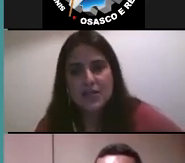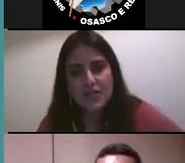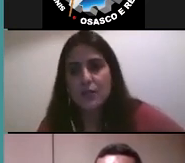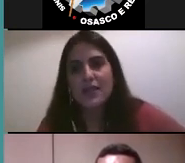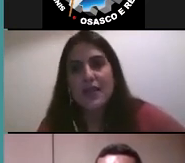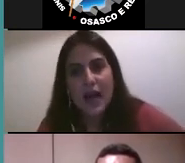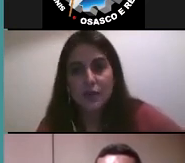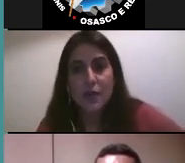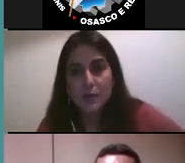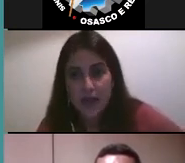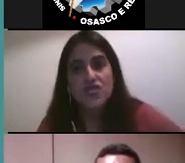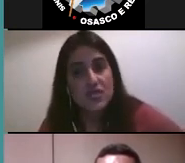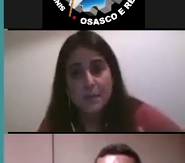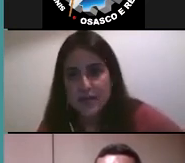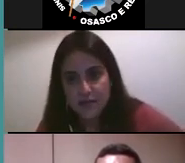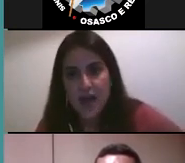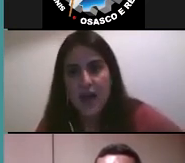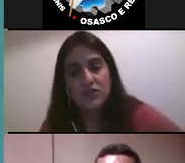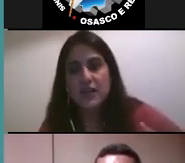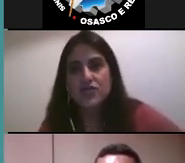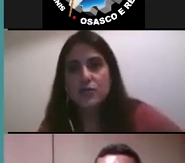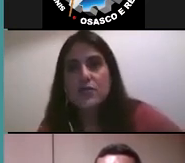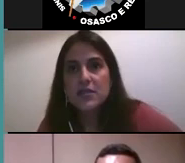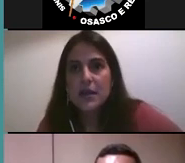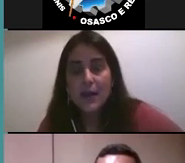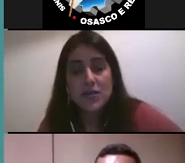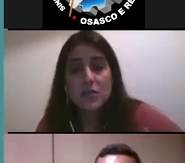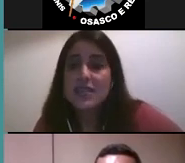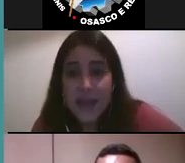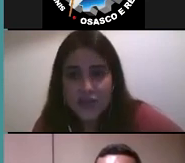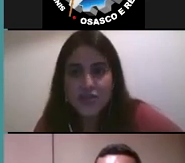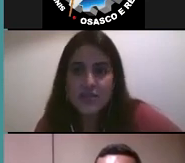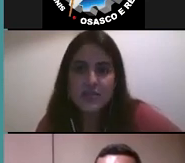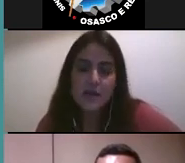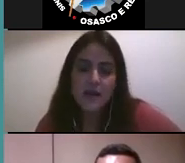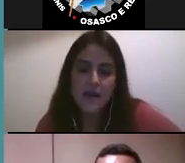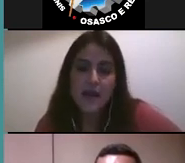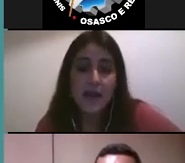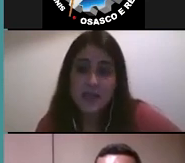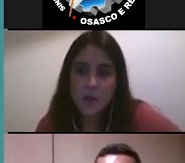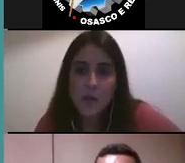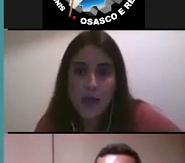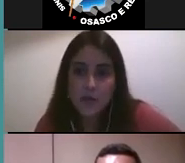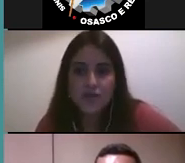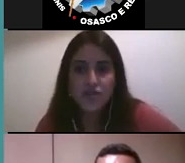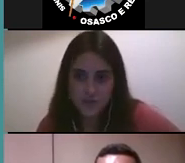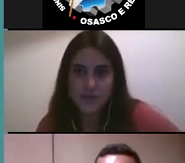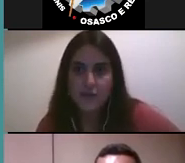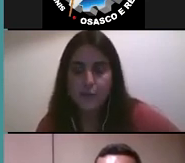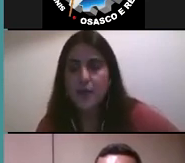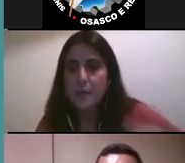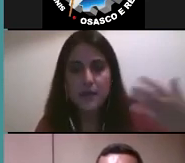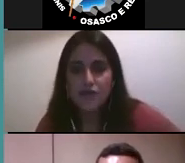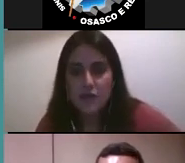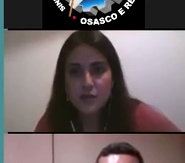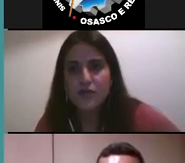importância de se cuidar do meio ambiente, de se preservar, de ter atitudes mais conscientes em relação ao meio que a gente vive,